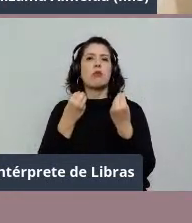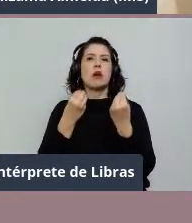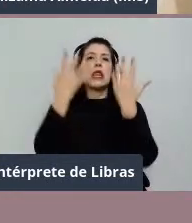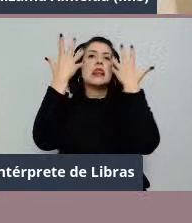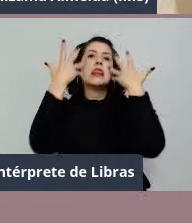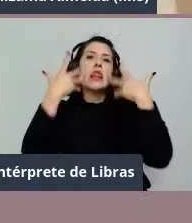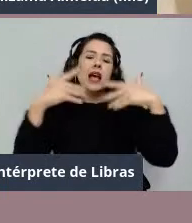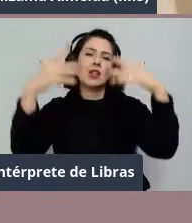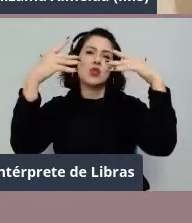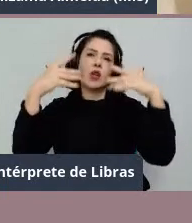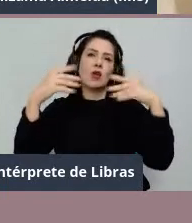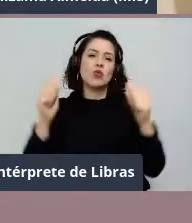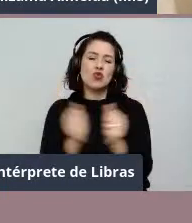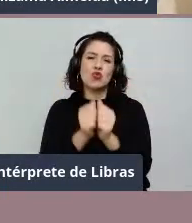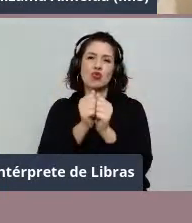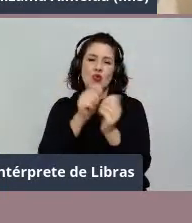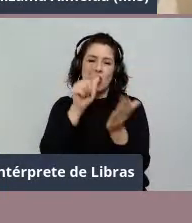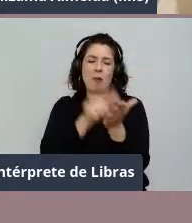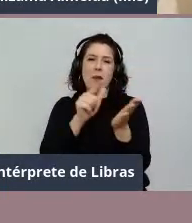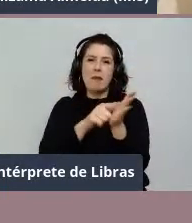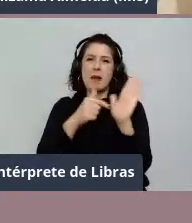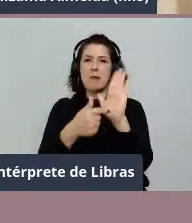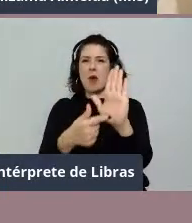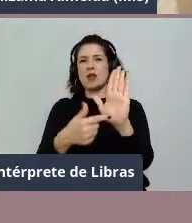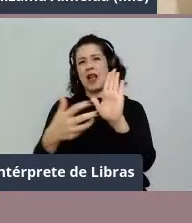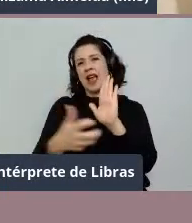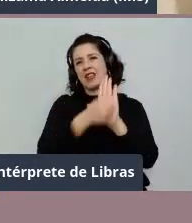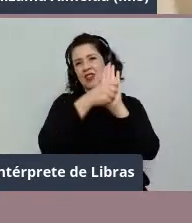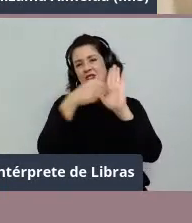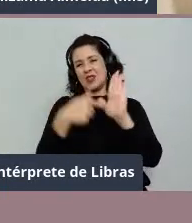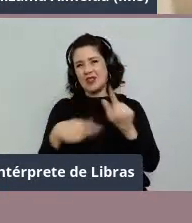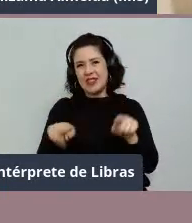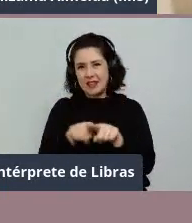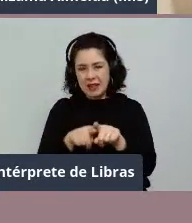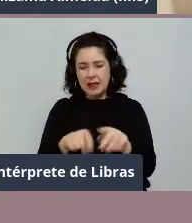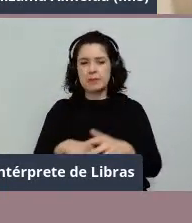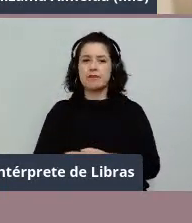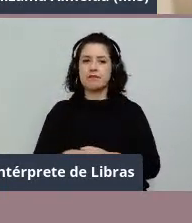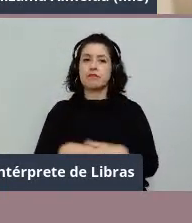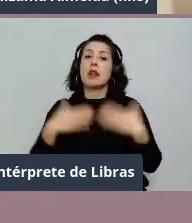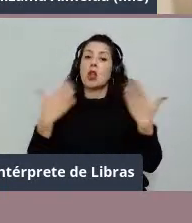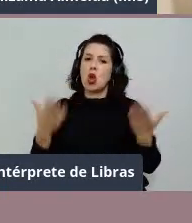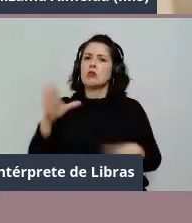papéis. Pois bem, nessa aqui a gente já entendeu que